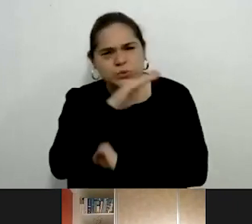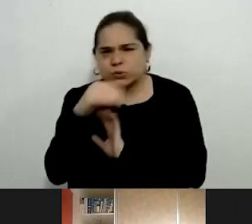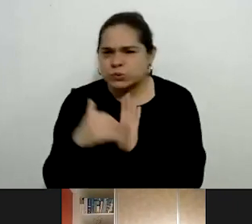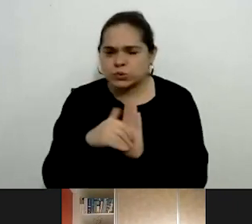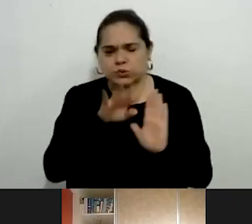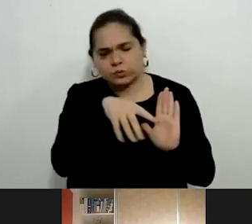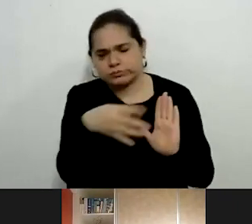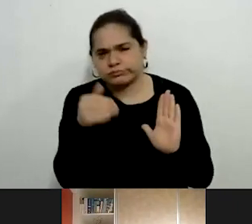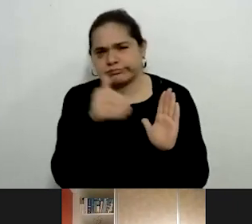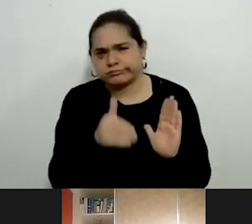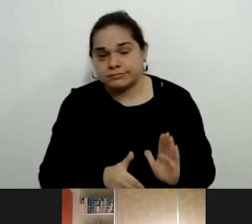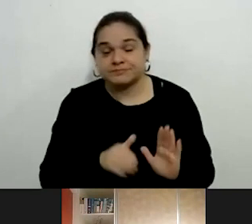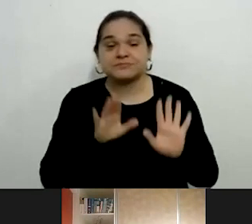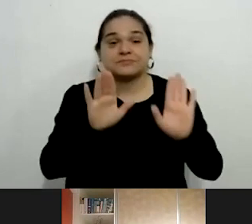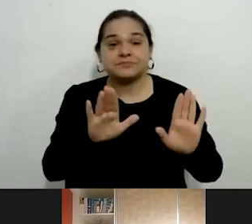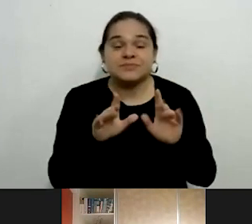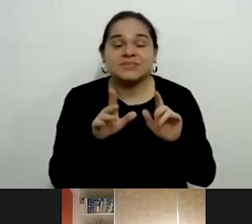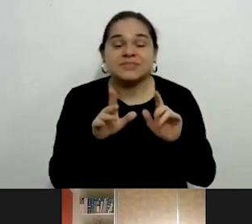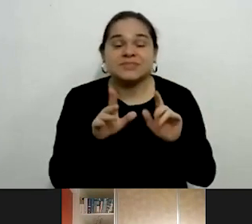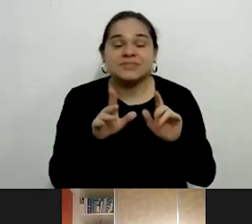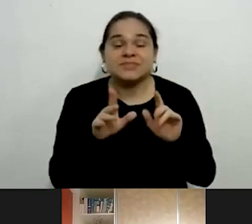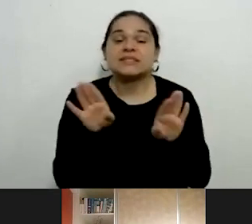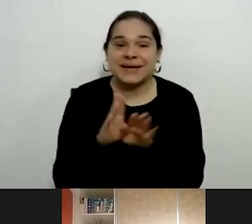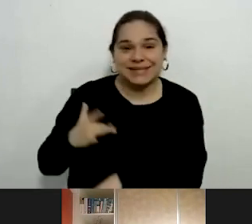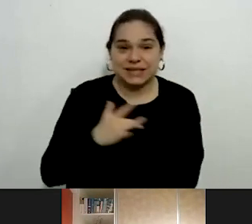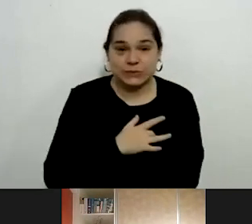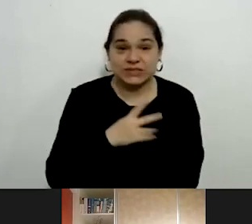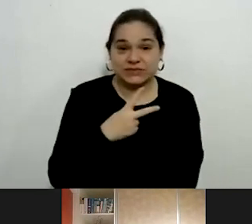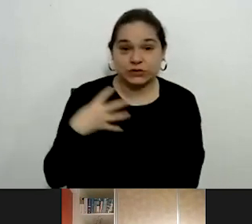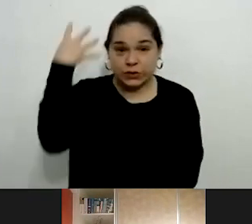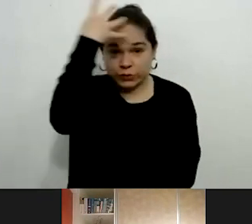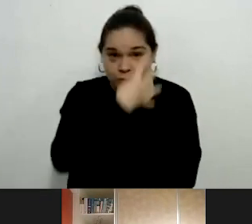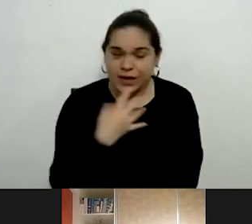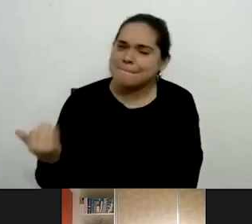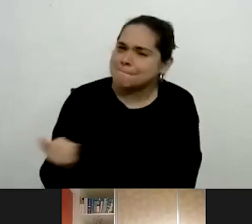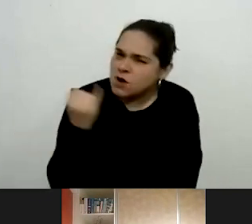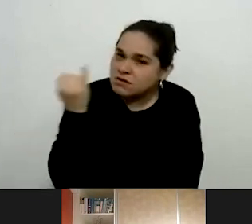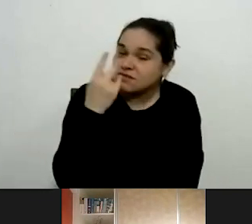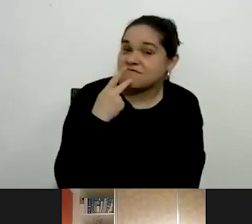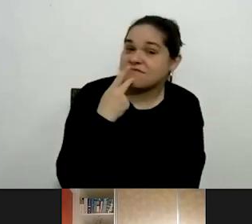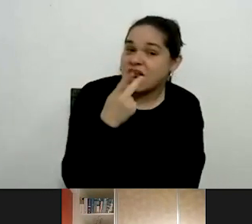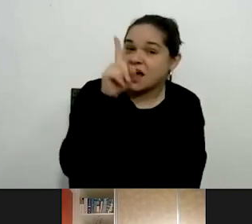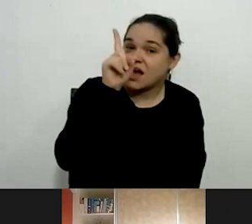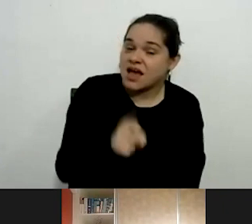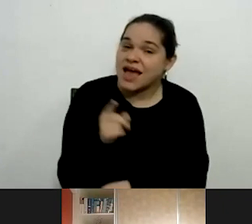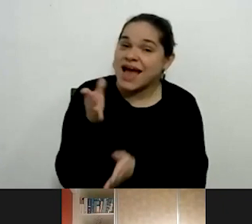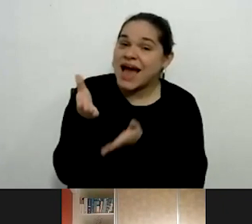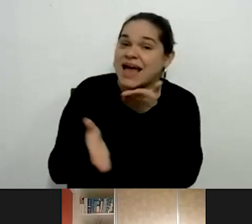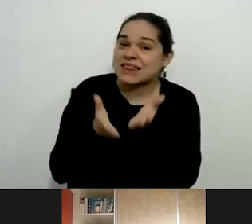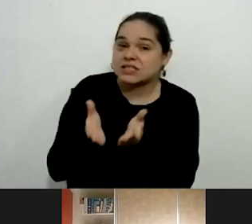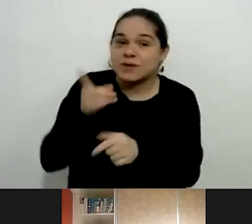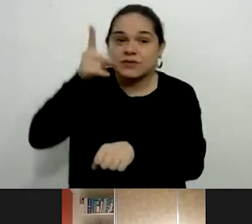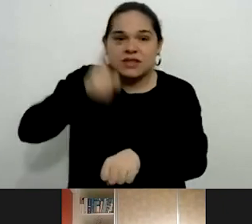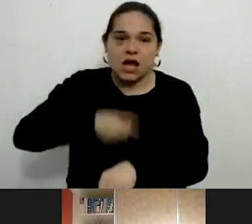relação ao Saúde 24 Horas, que eu acho muito importante frisar, é a parte do atendimento imediato,